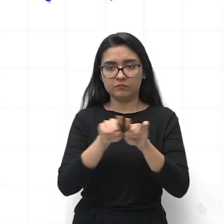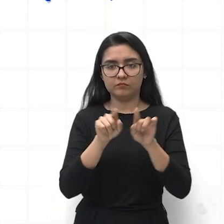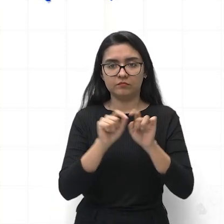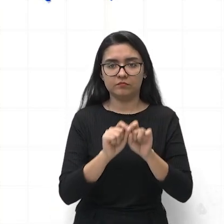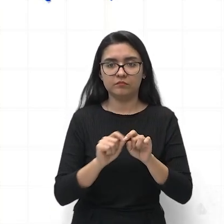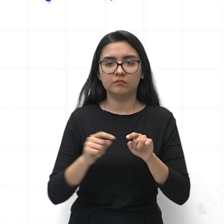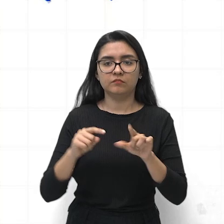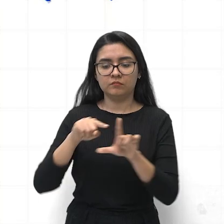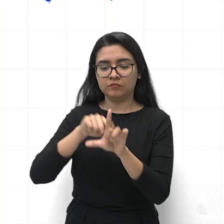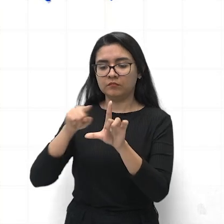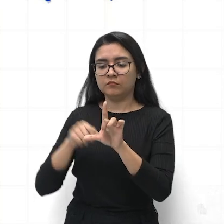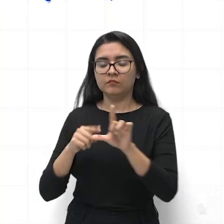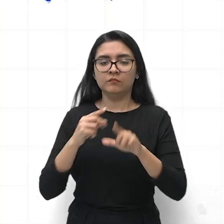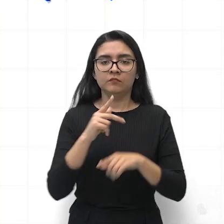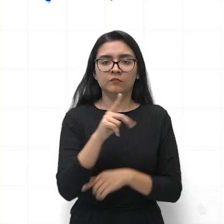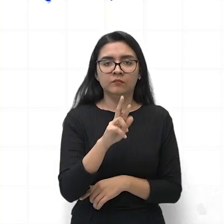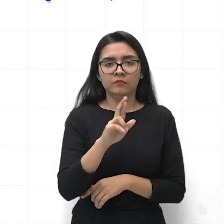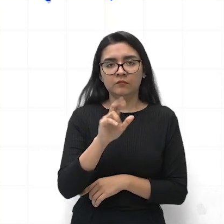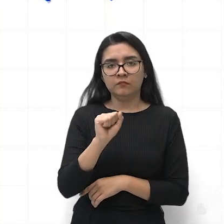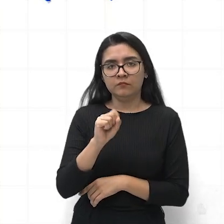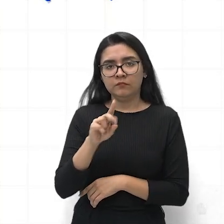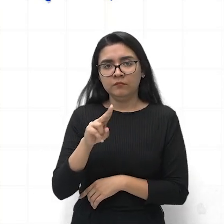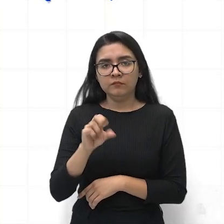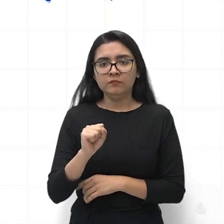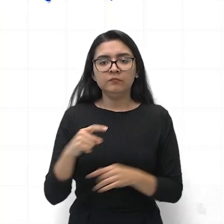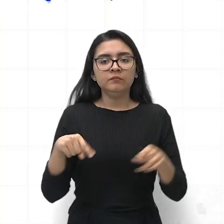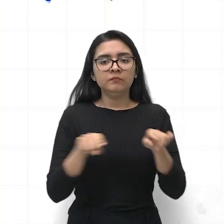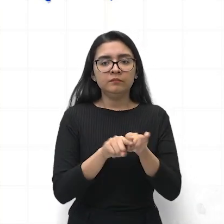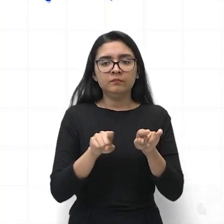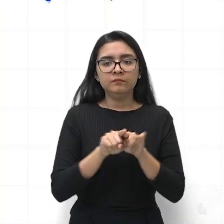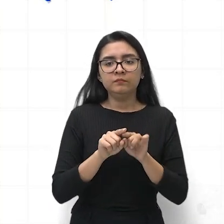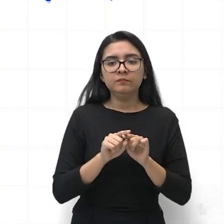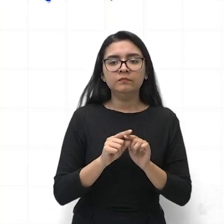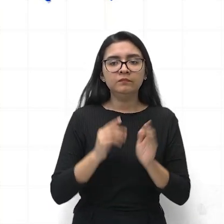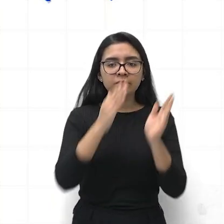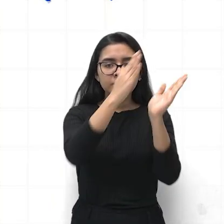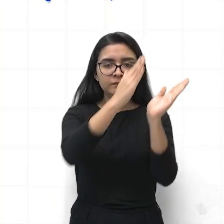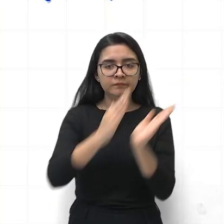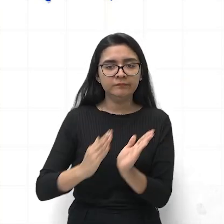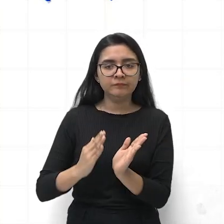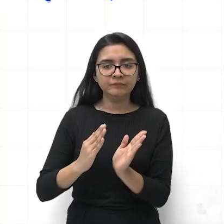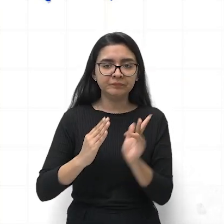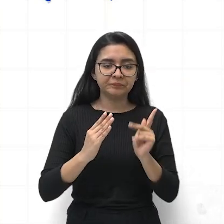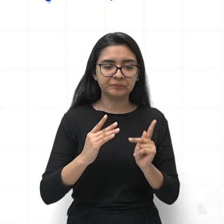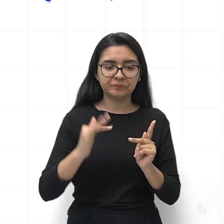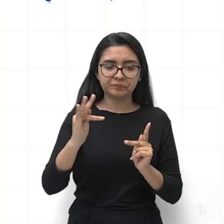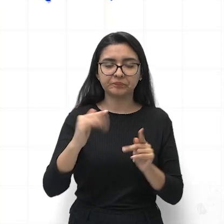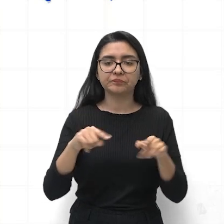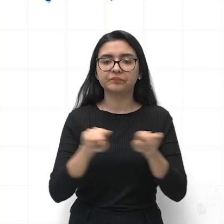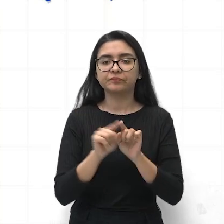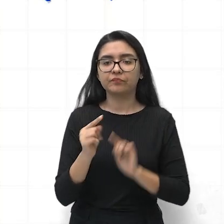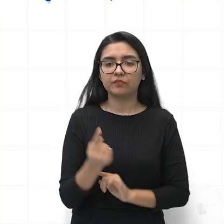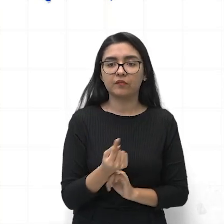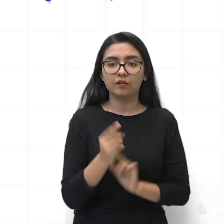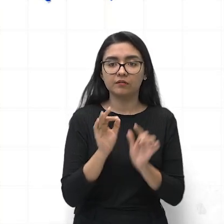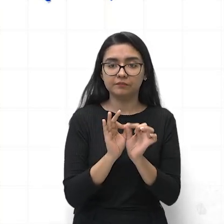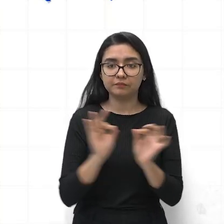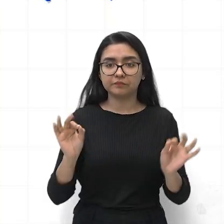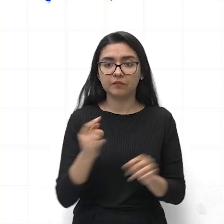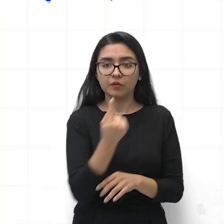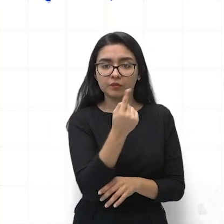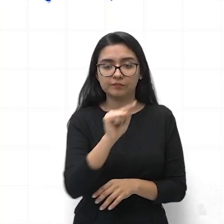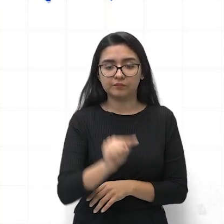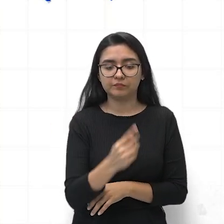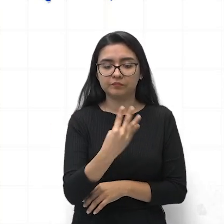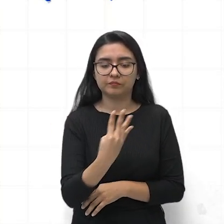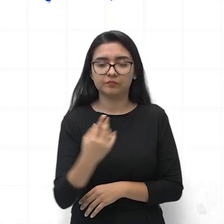podemos notar também, ó, que a distância entre os pontos PF aqui, ó, é de 1,41. E que a distância